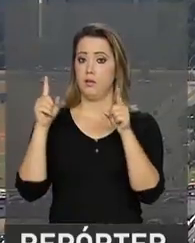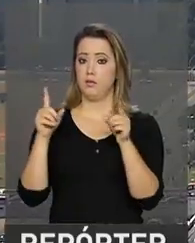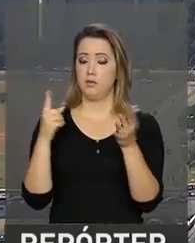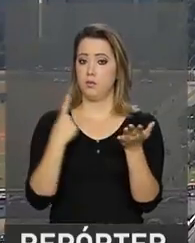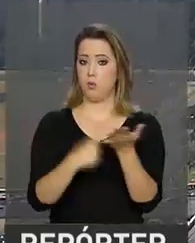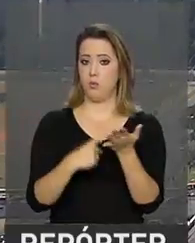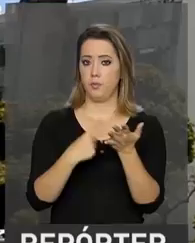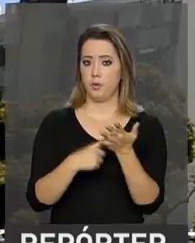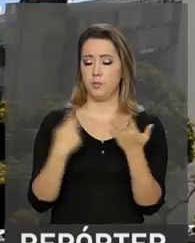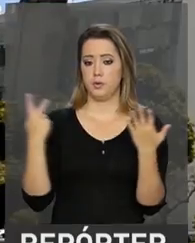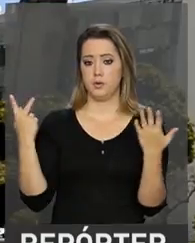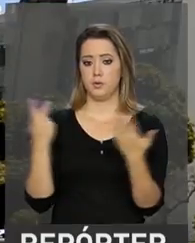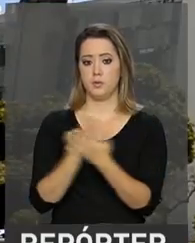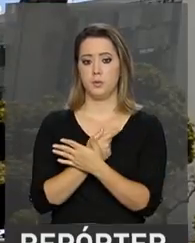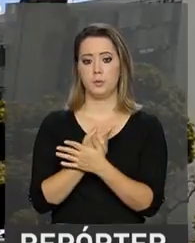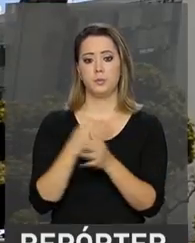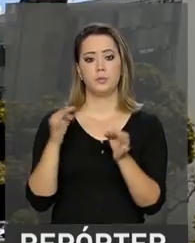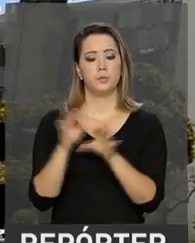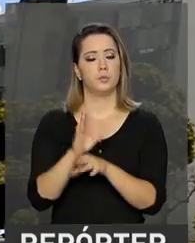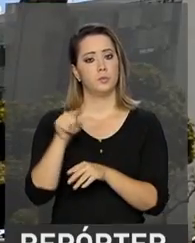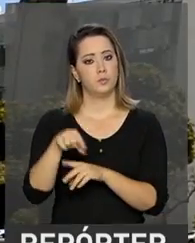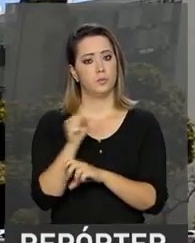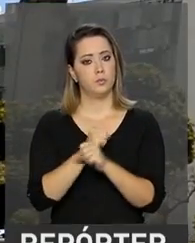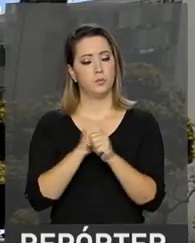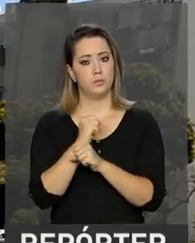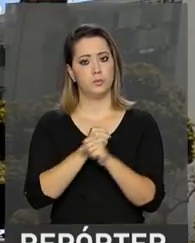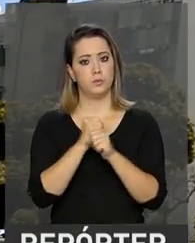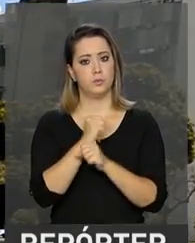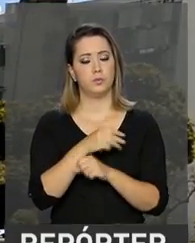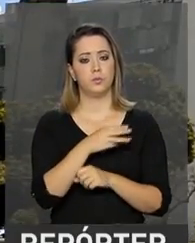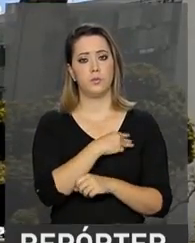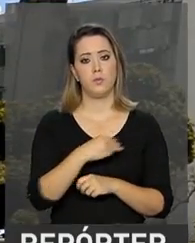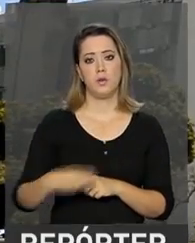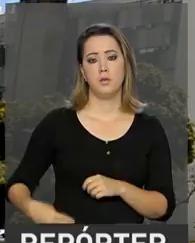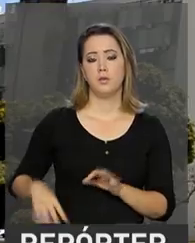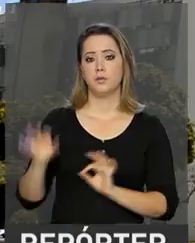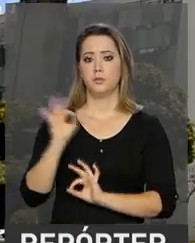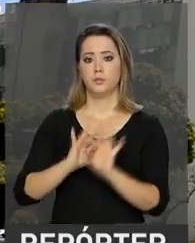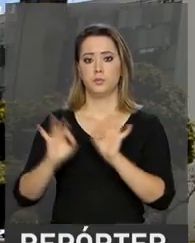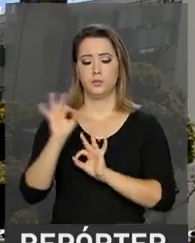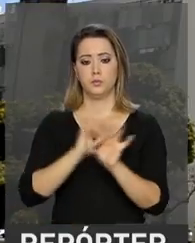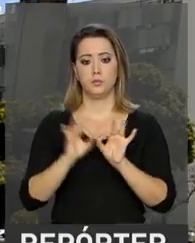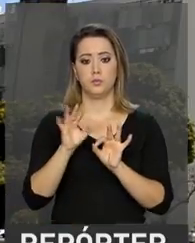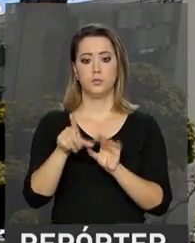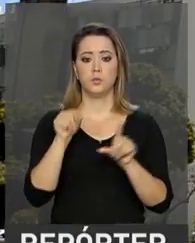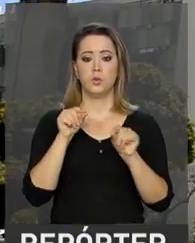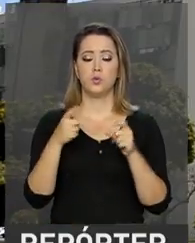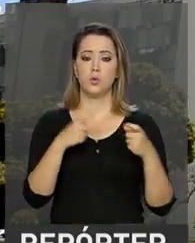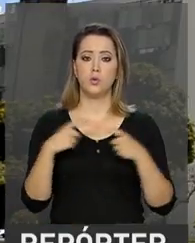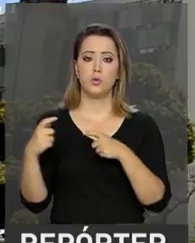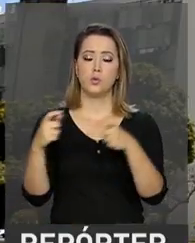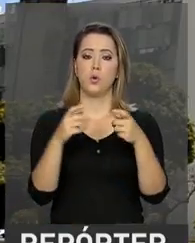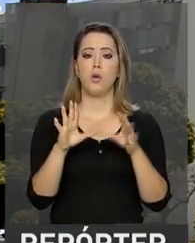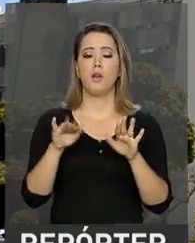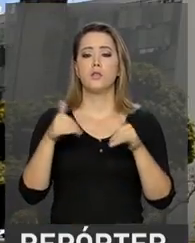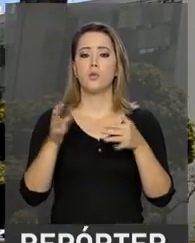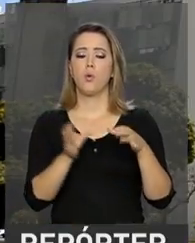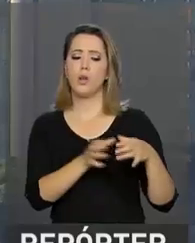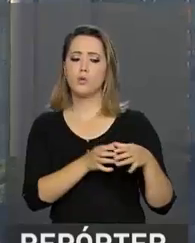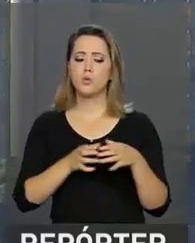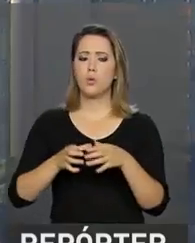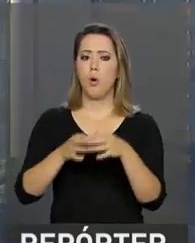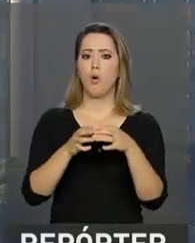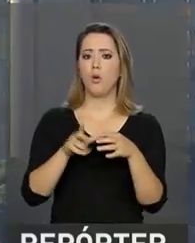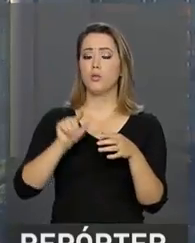Adesão deve ocorrer até o fim deste ano o Ministério do planejamento vai definir regiões órgãos e